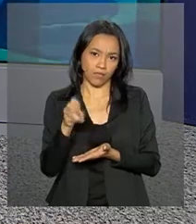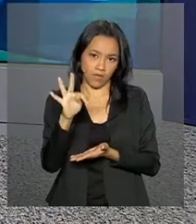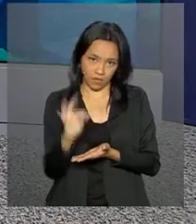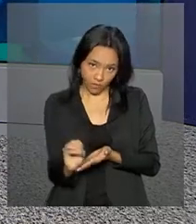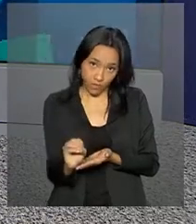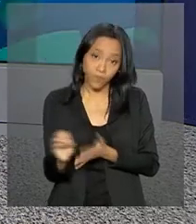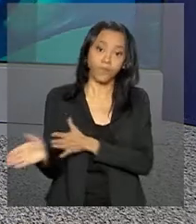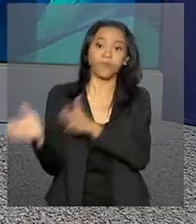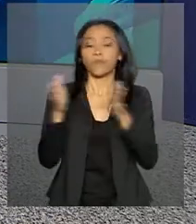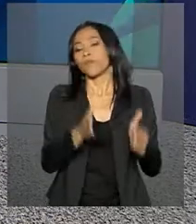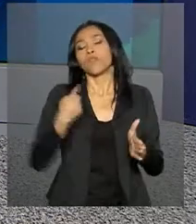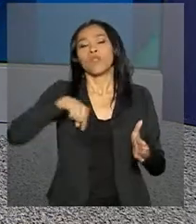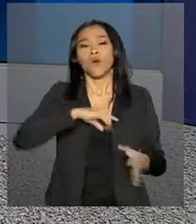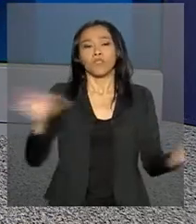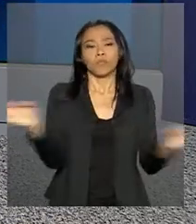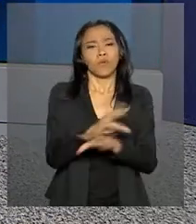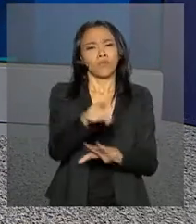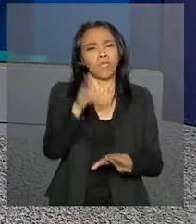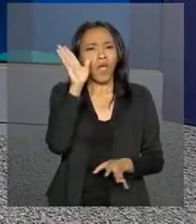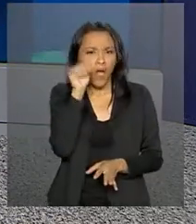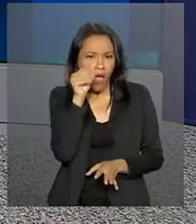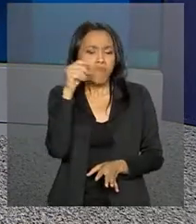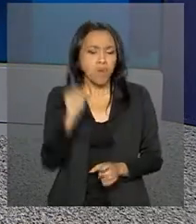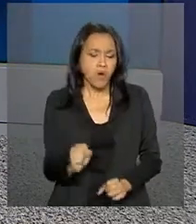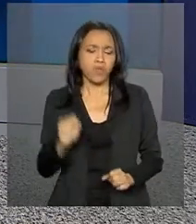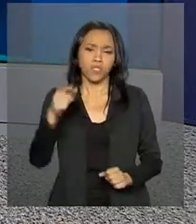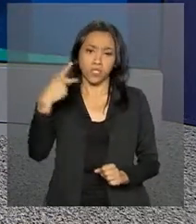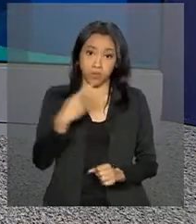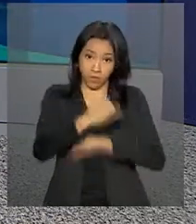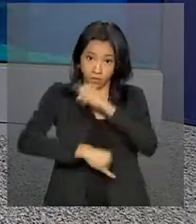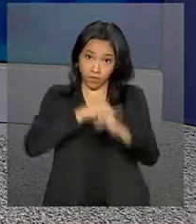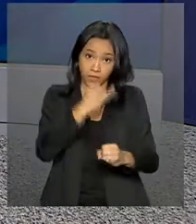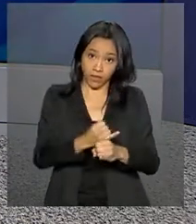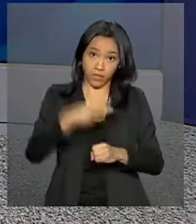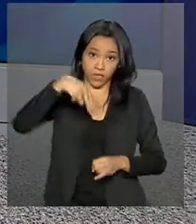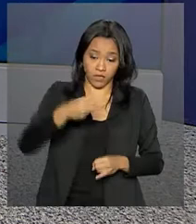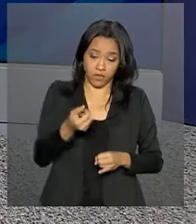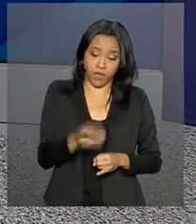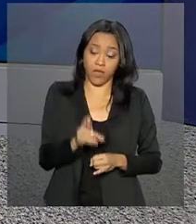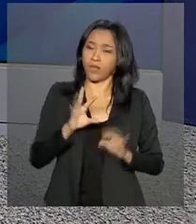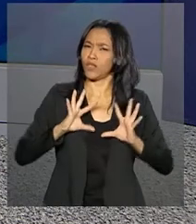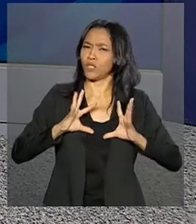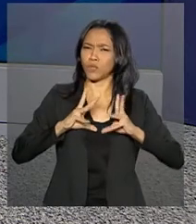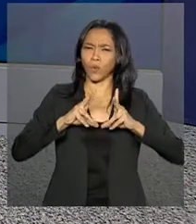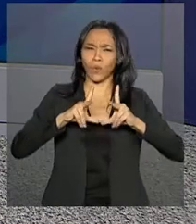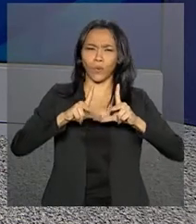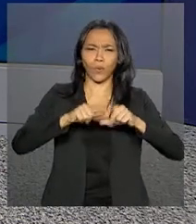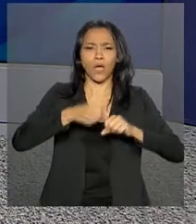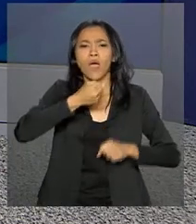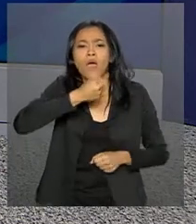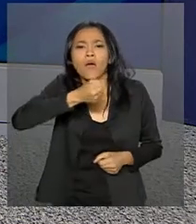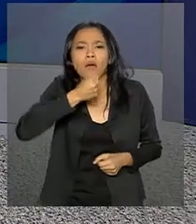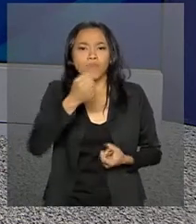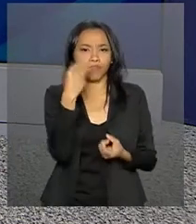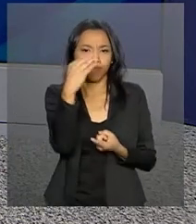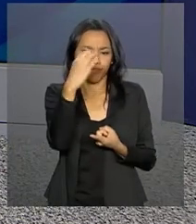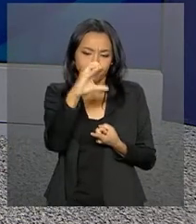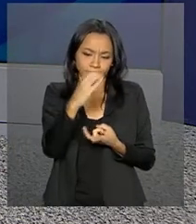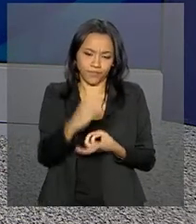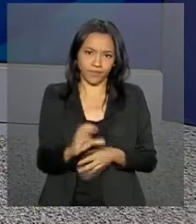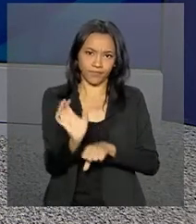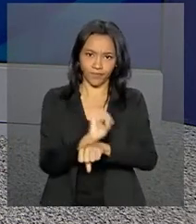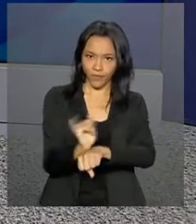Você acompanha a nossa programação ao vivo pelo site da NBR e todas as reportagens estão em nosso canal